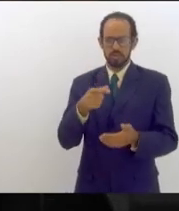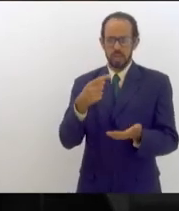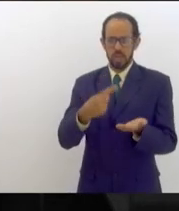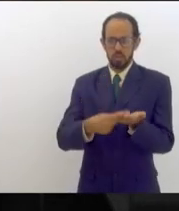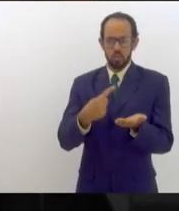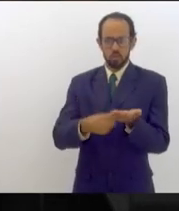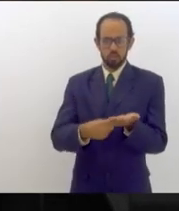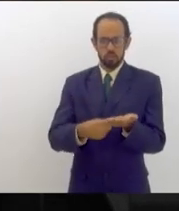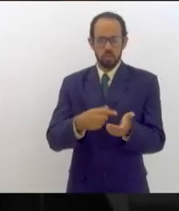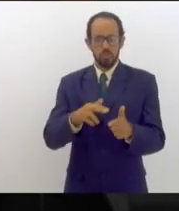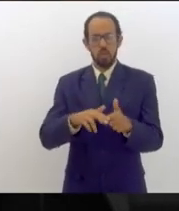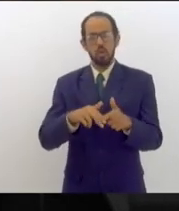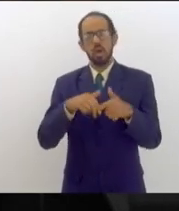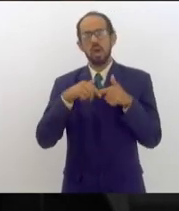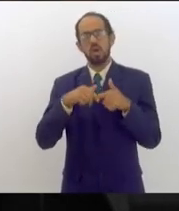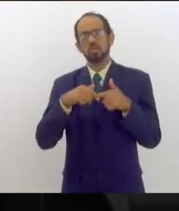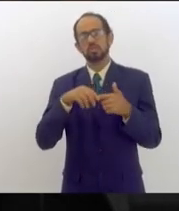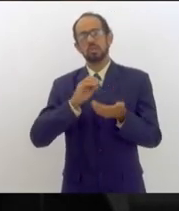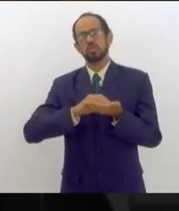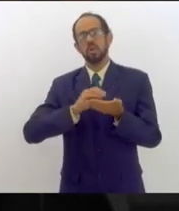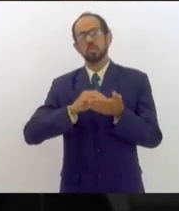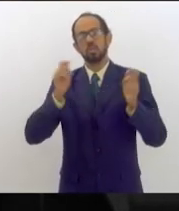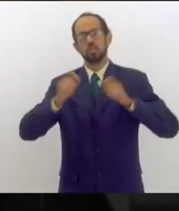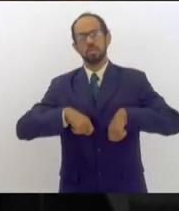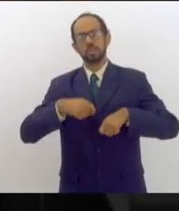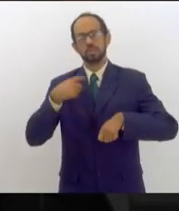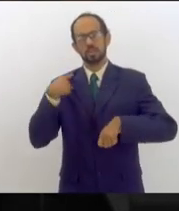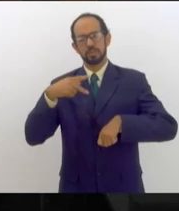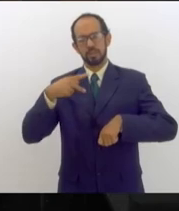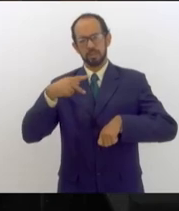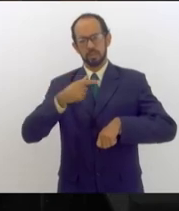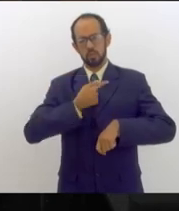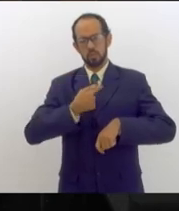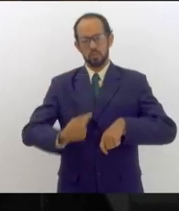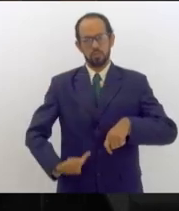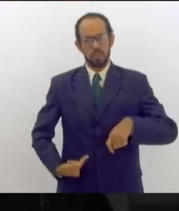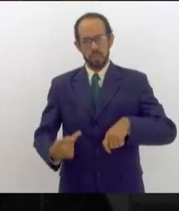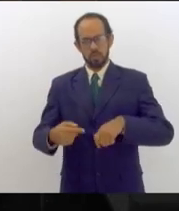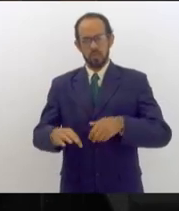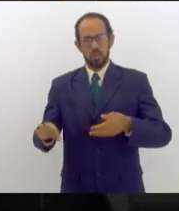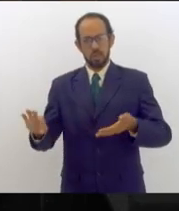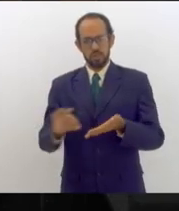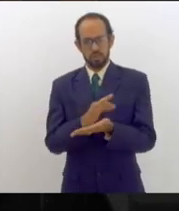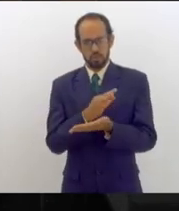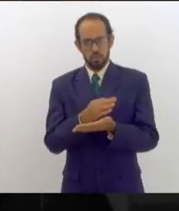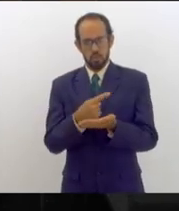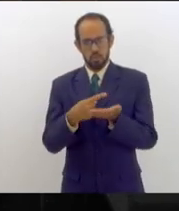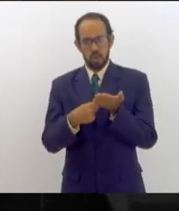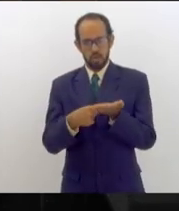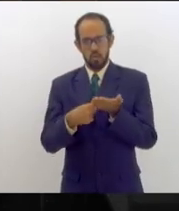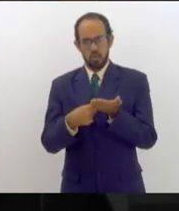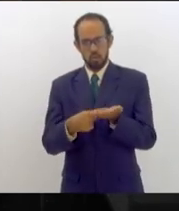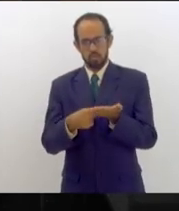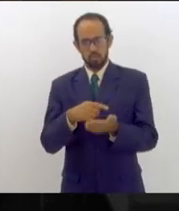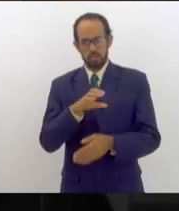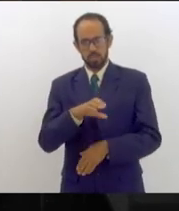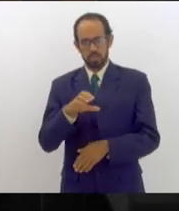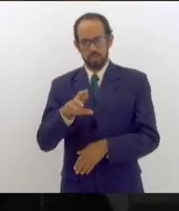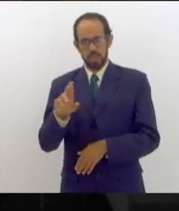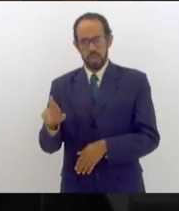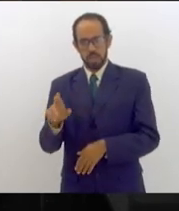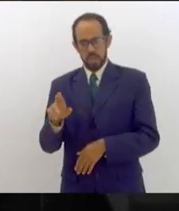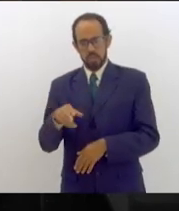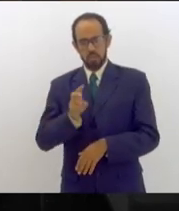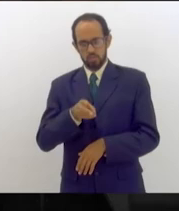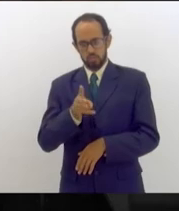da sua incompetência de não ter feito a licitação a tempo o governo fechou um acordo em que para essa CR continuar operando por